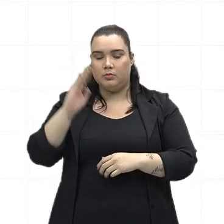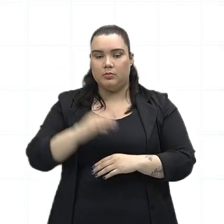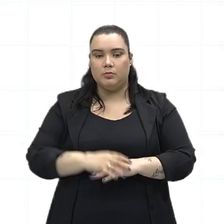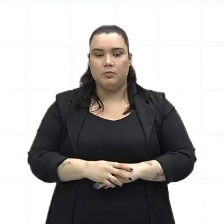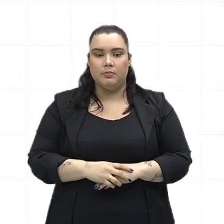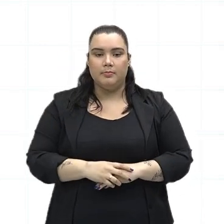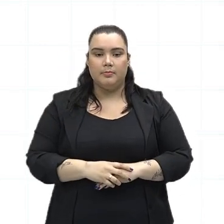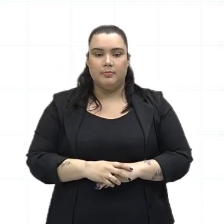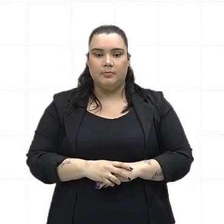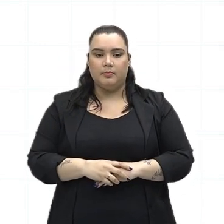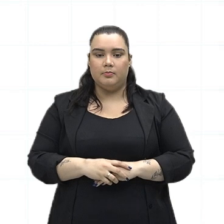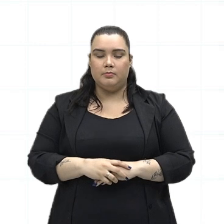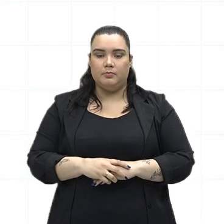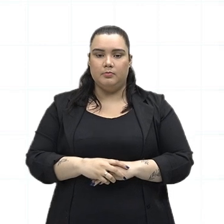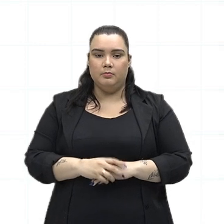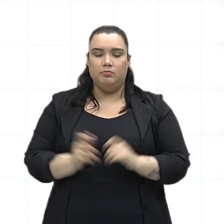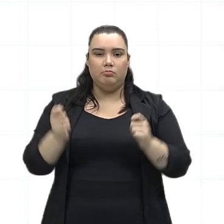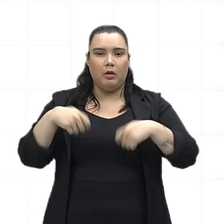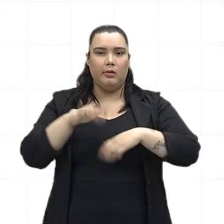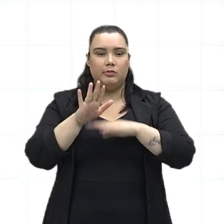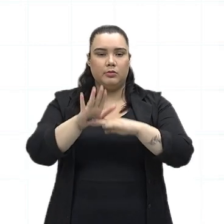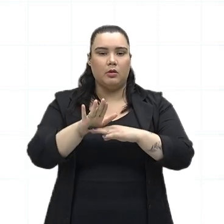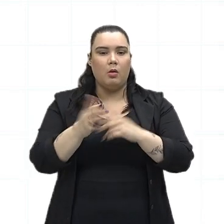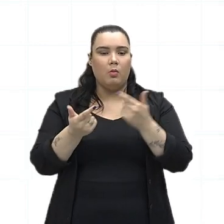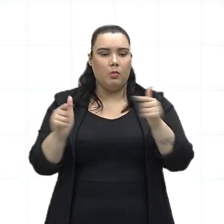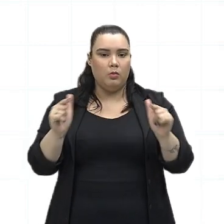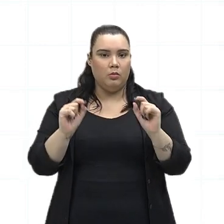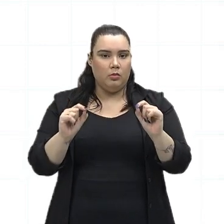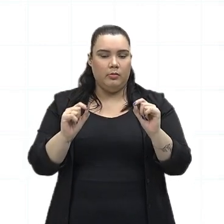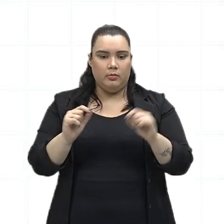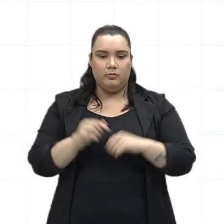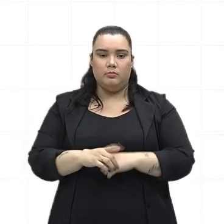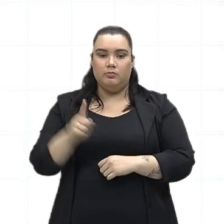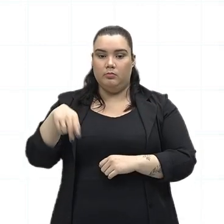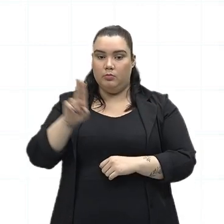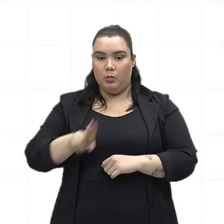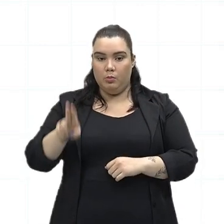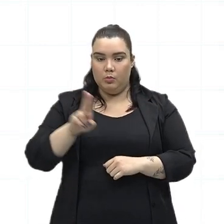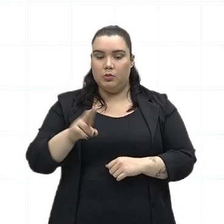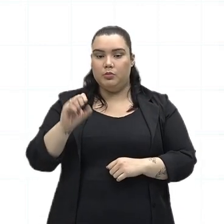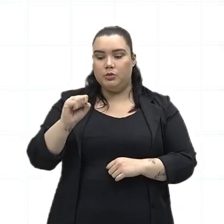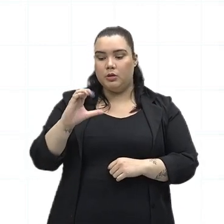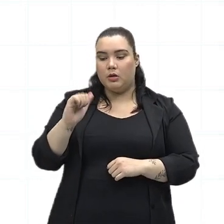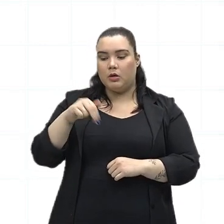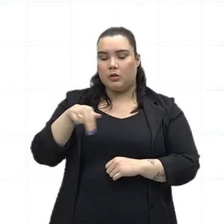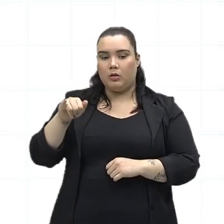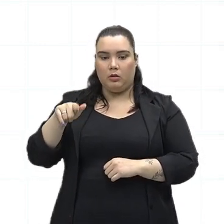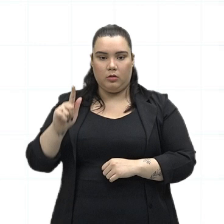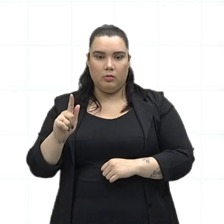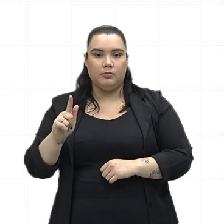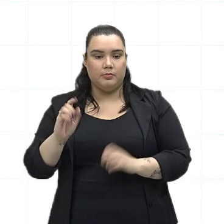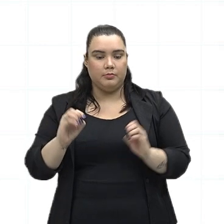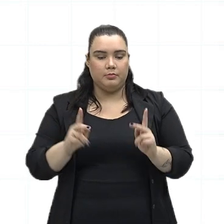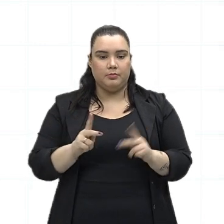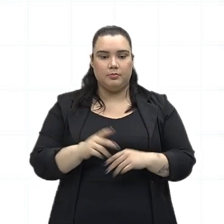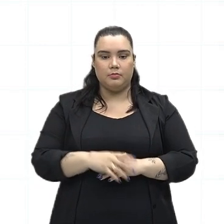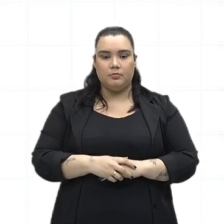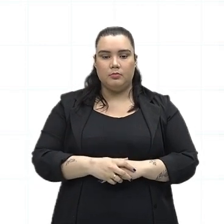título. O que mais que pode nos ajudar ali? Vamos lá. Isso é utilizando o scanning, tá, pessoal? O que mais que eu posso usar?